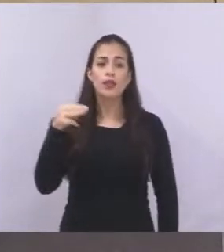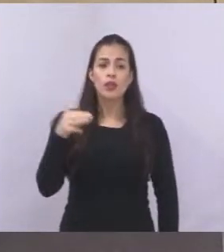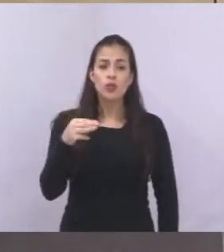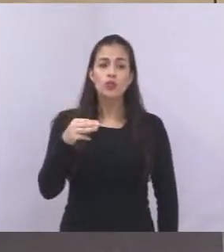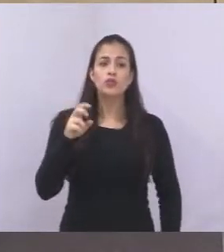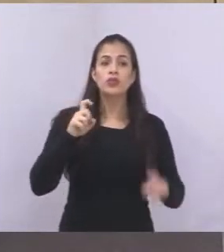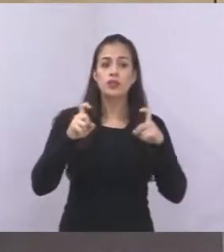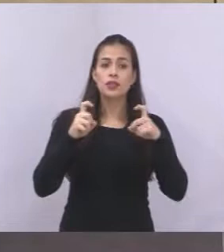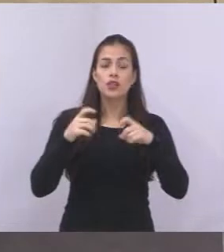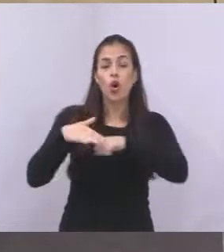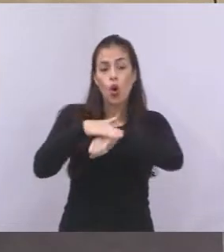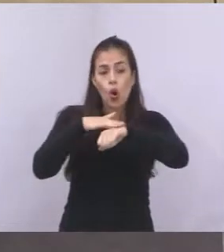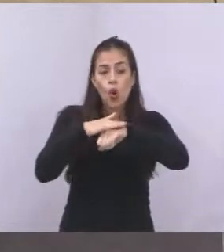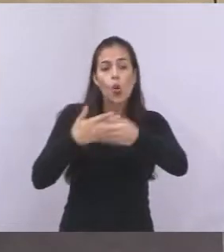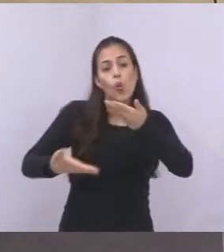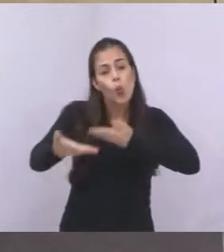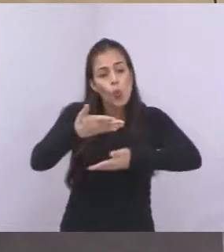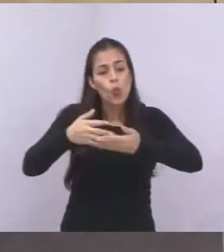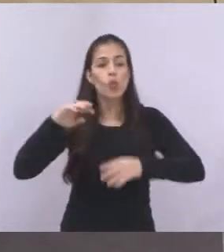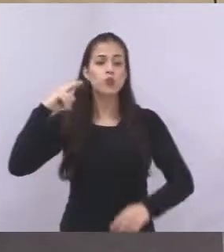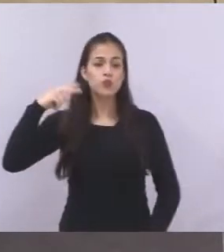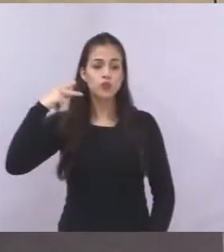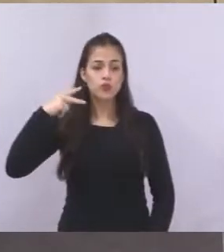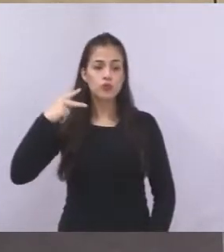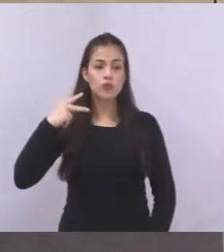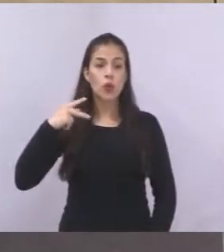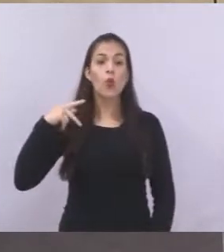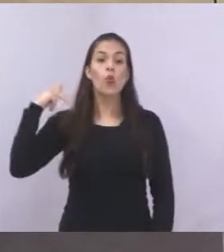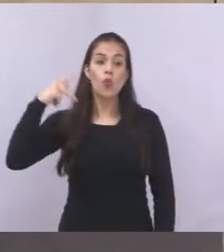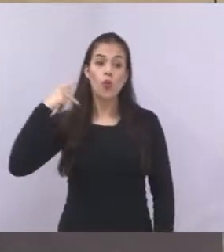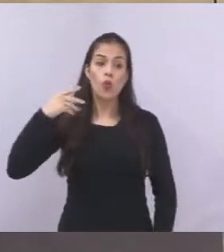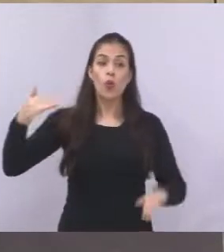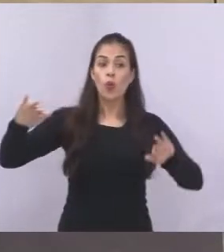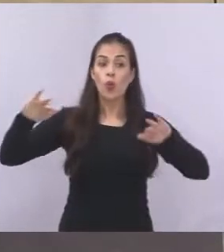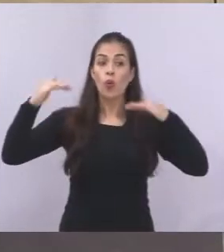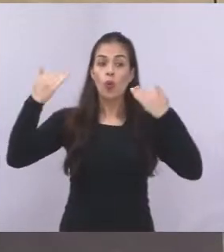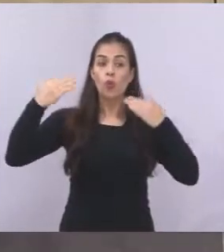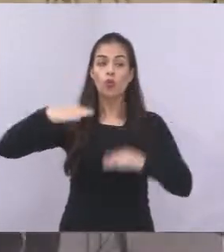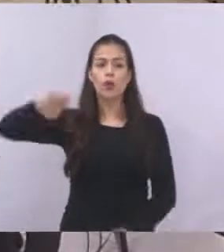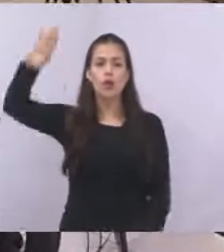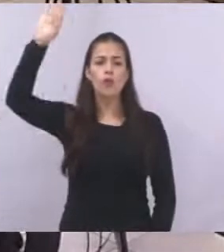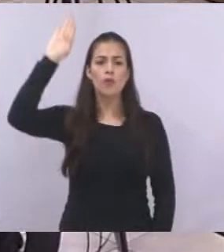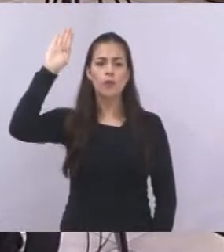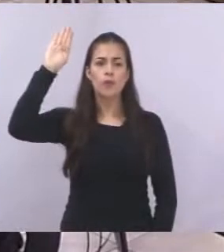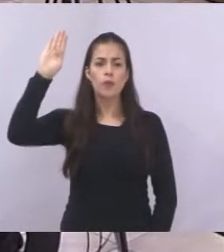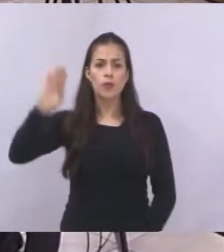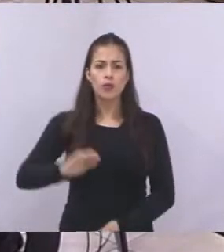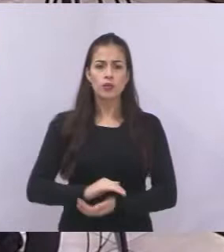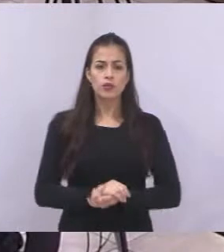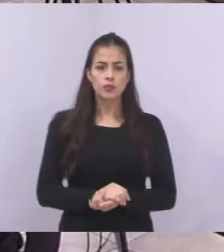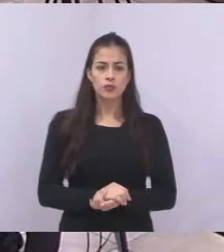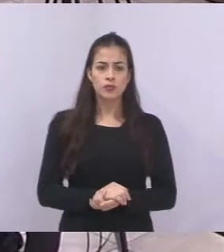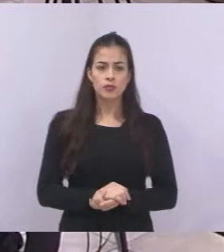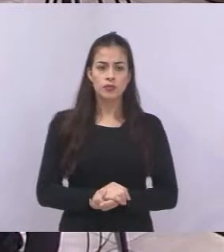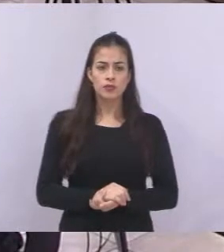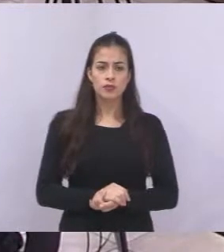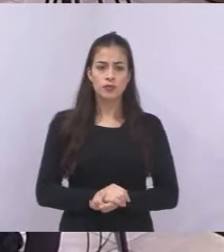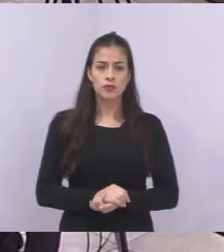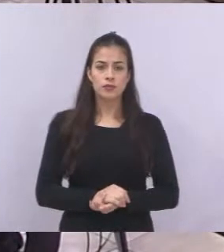conosco, vereadores. Os vereadores que forem contrários a essa proposta, por favor, se manifestem levantando os braços.